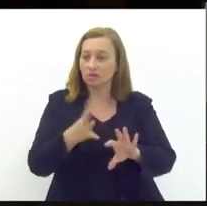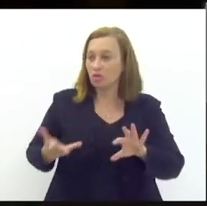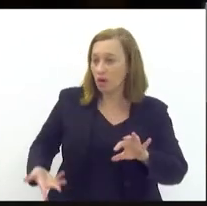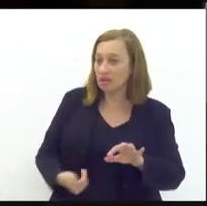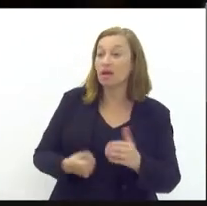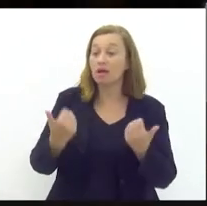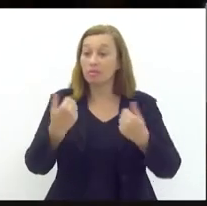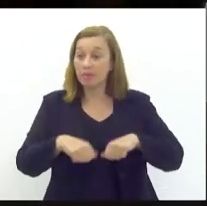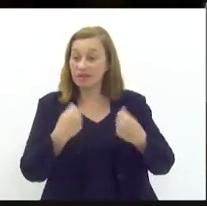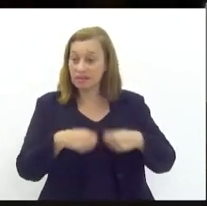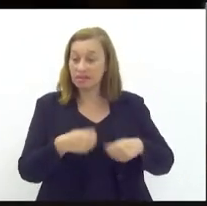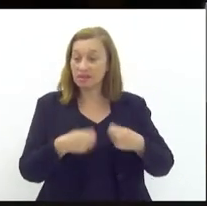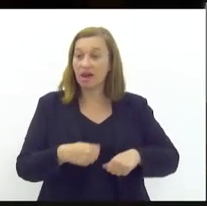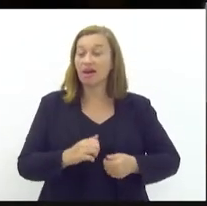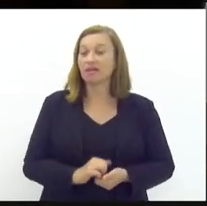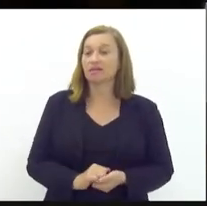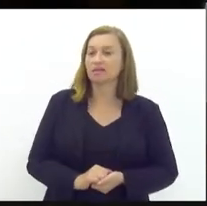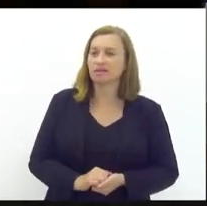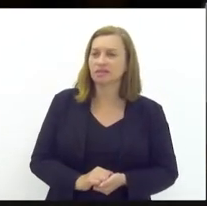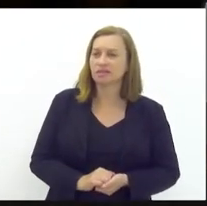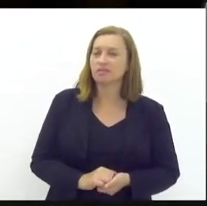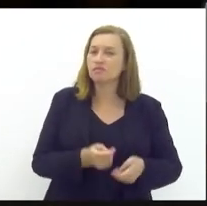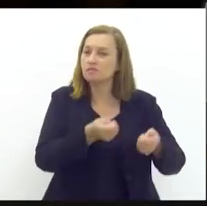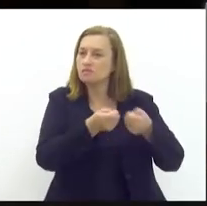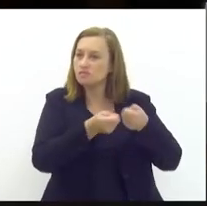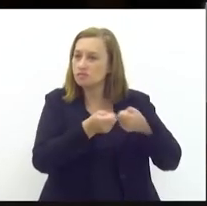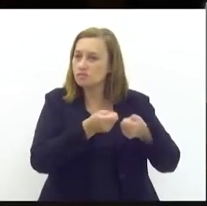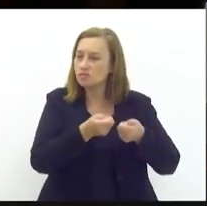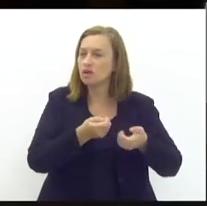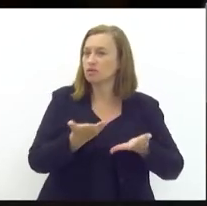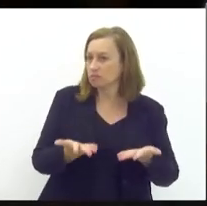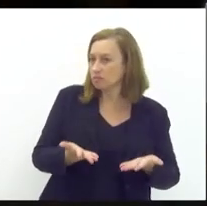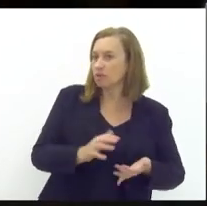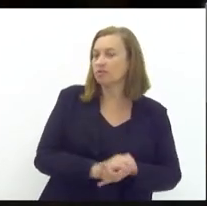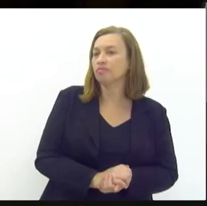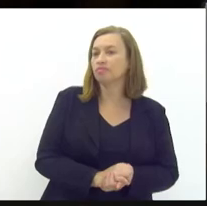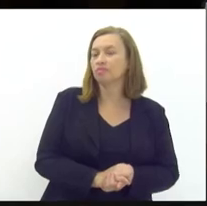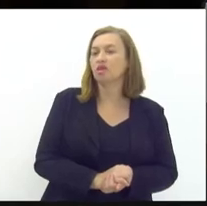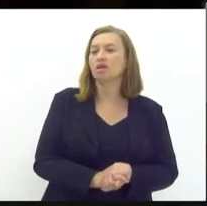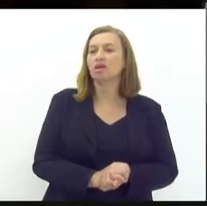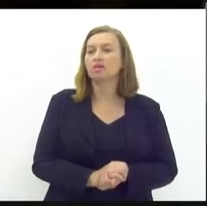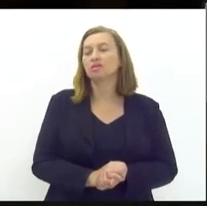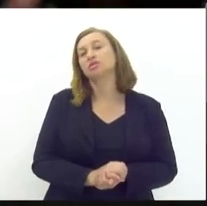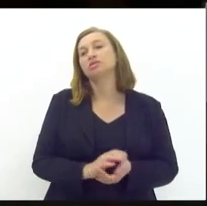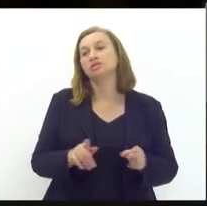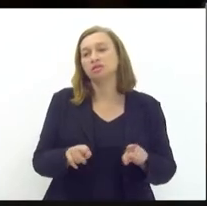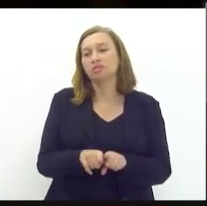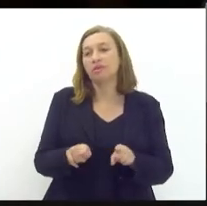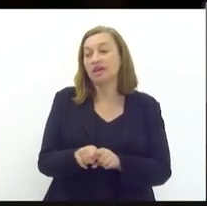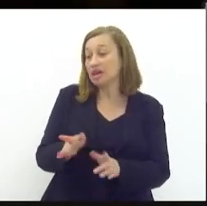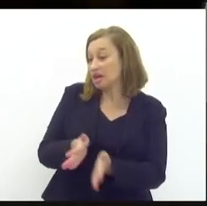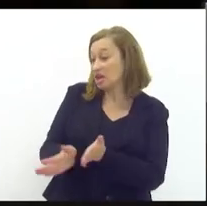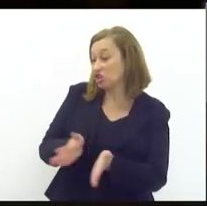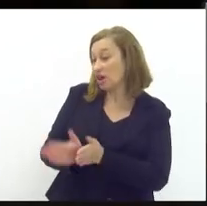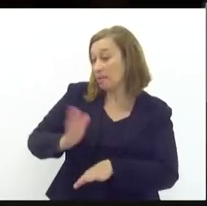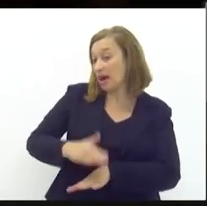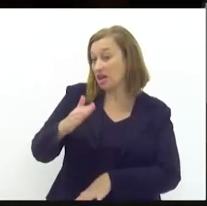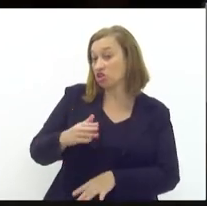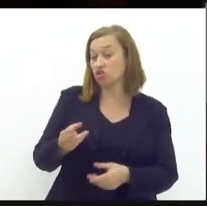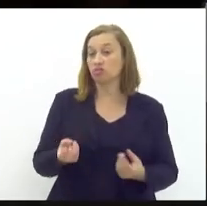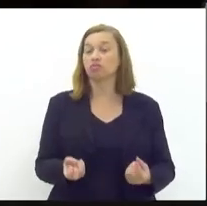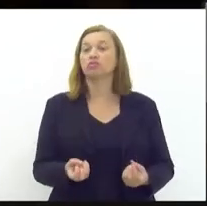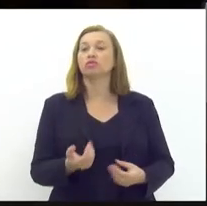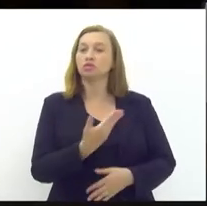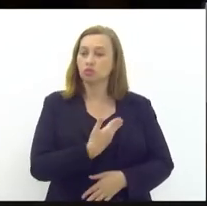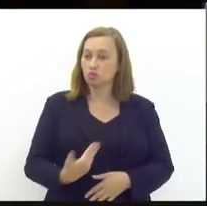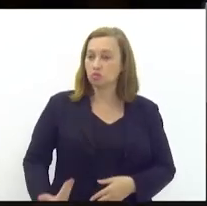regular encarecer em alguma medida não da facilidades e ao mesmo tempo gastar mais no público eu